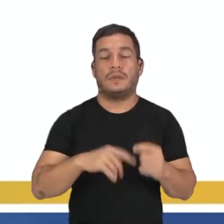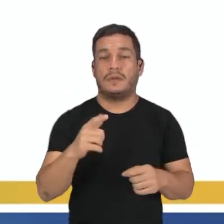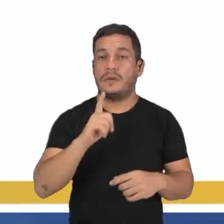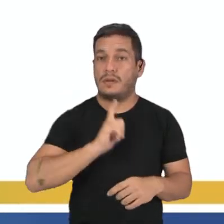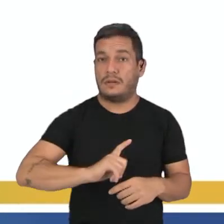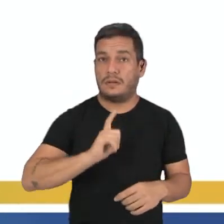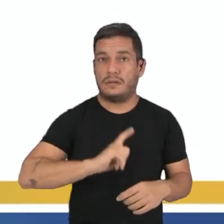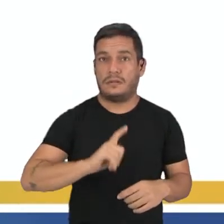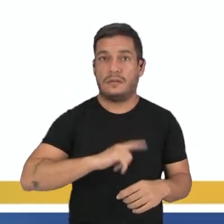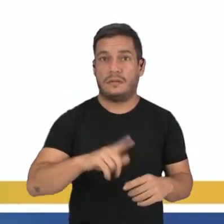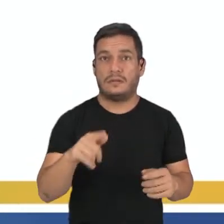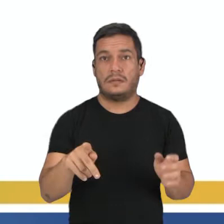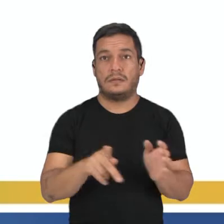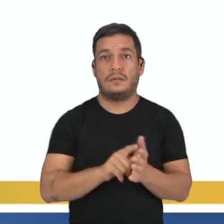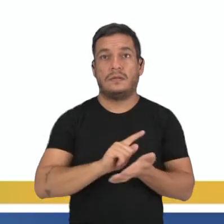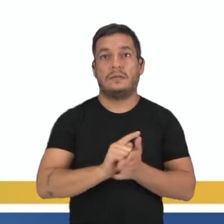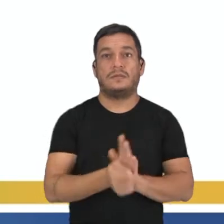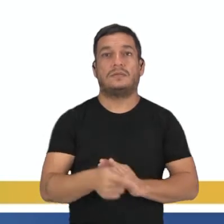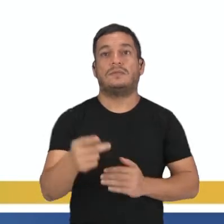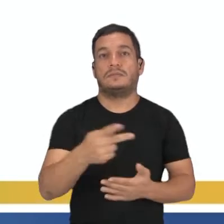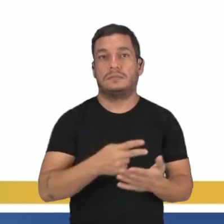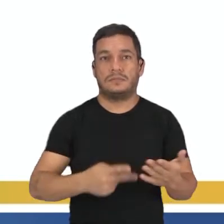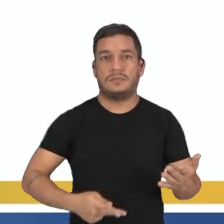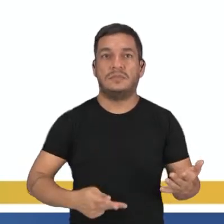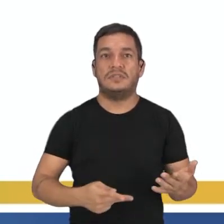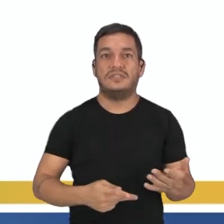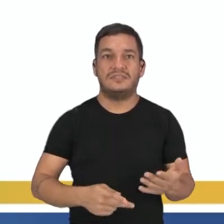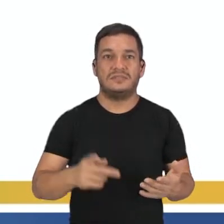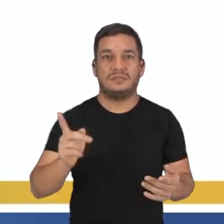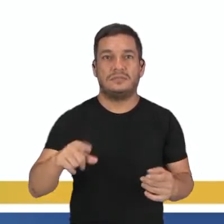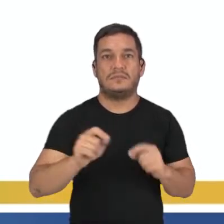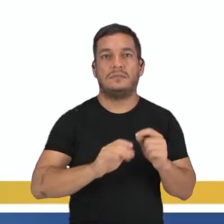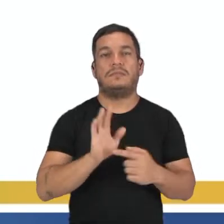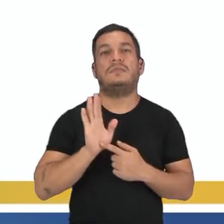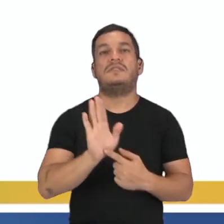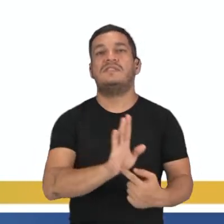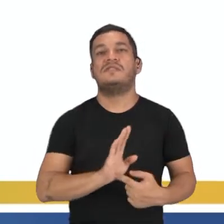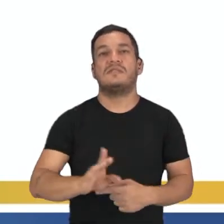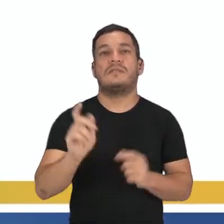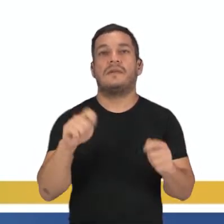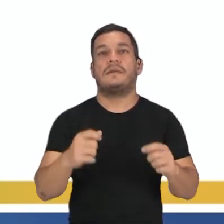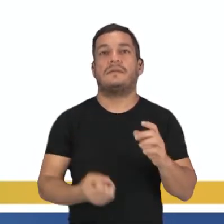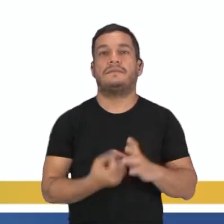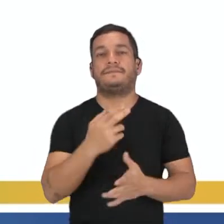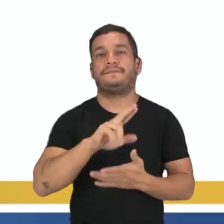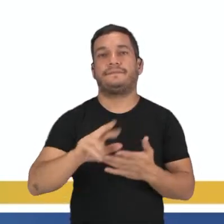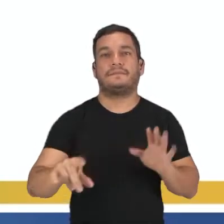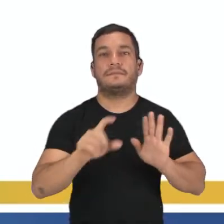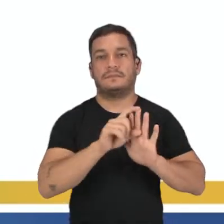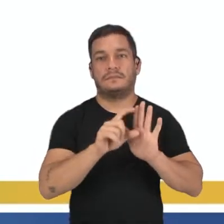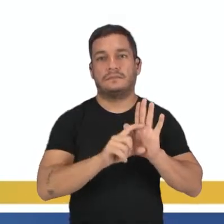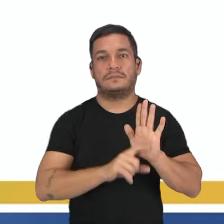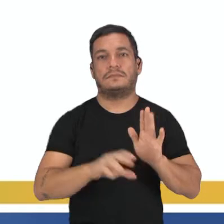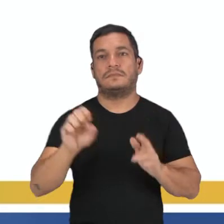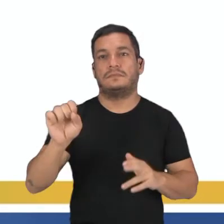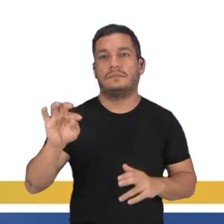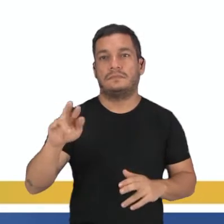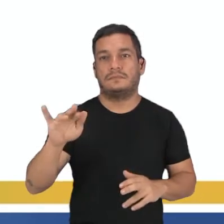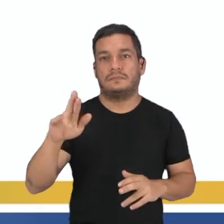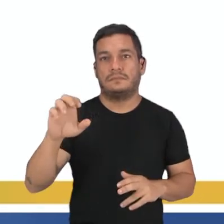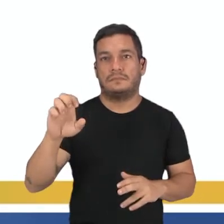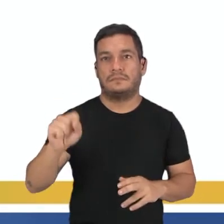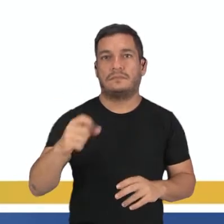obra literária que pertence ao gênero da poesia e cuja apresentação Pode surgir em forma de versos